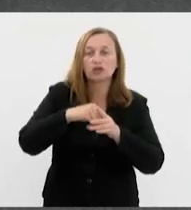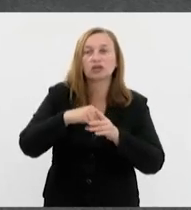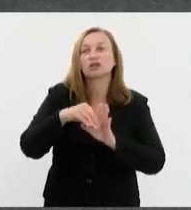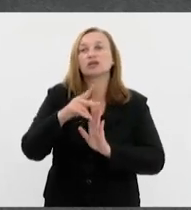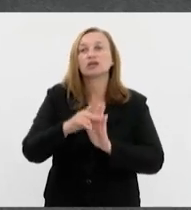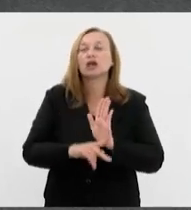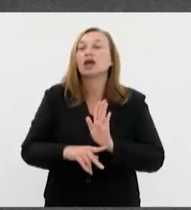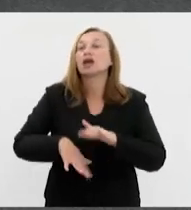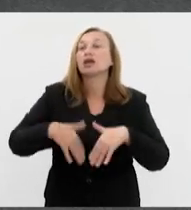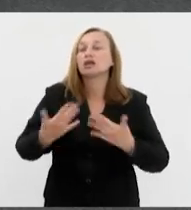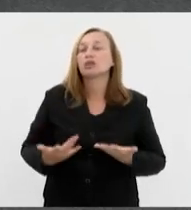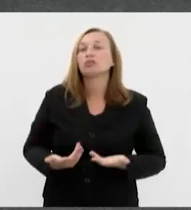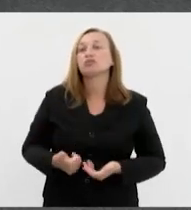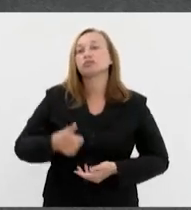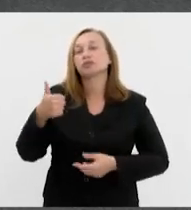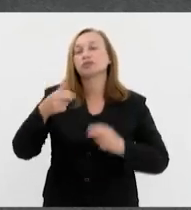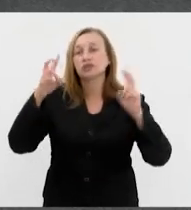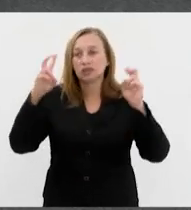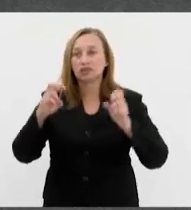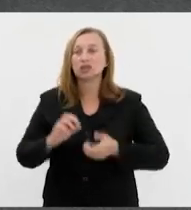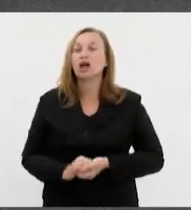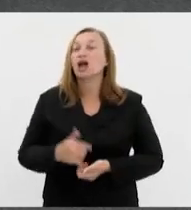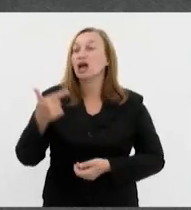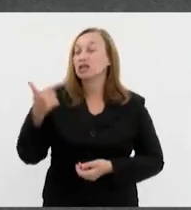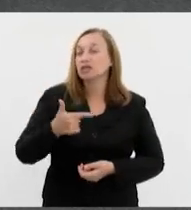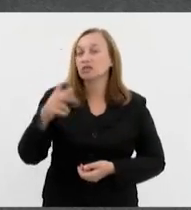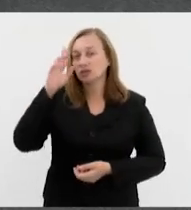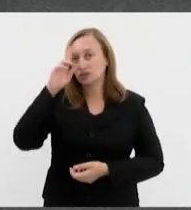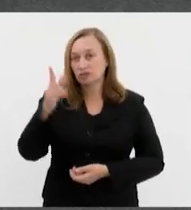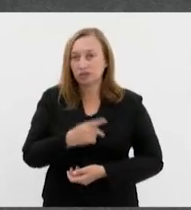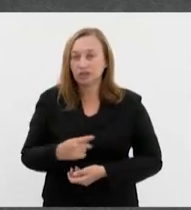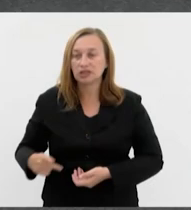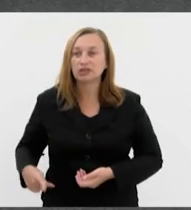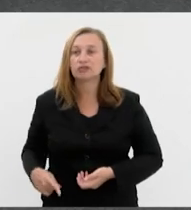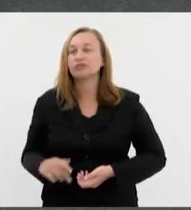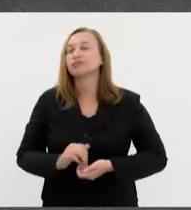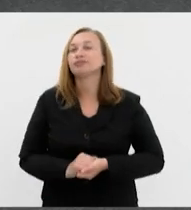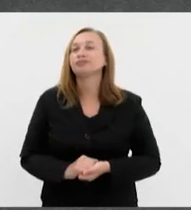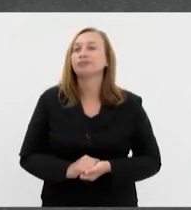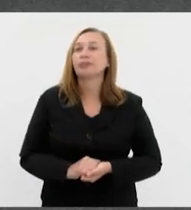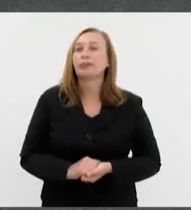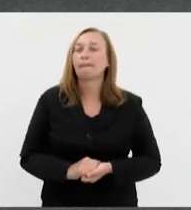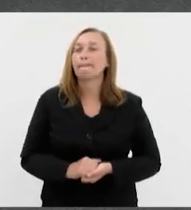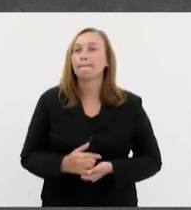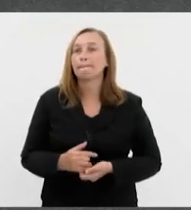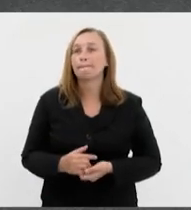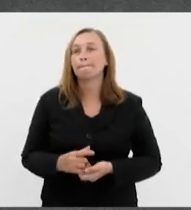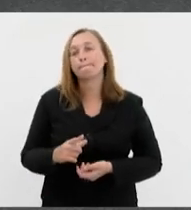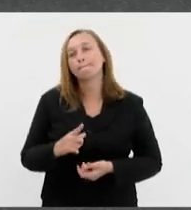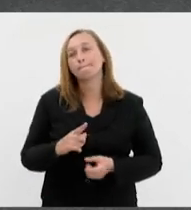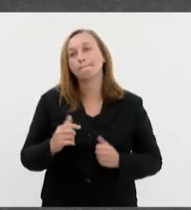na primeira questão. A segunda, senhora presidente. Eu tinha preparado o voto na CCJ,